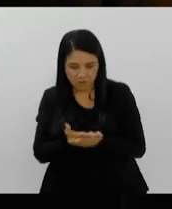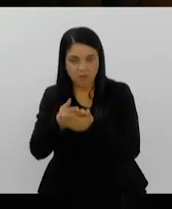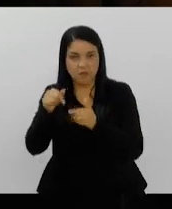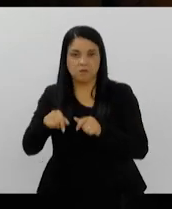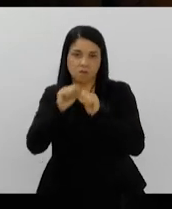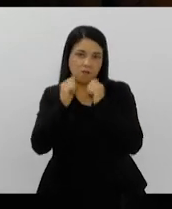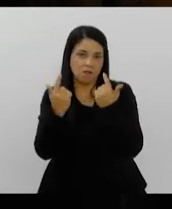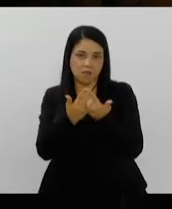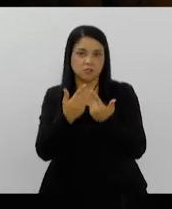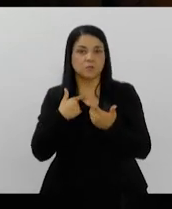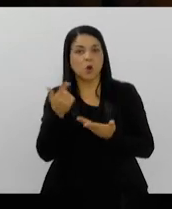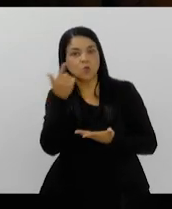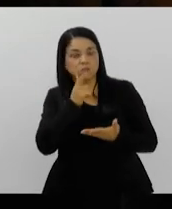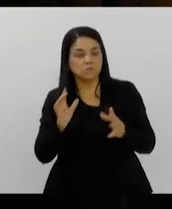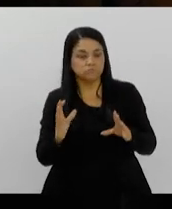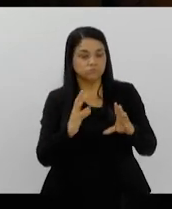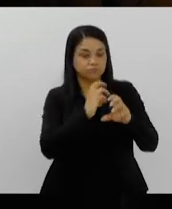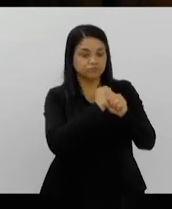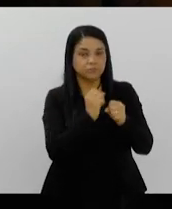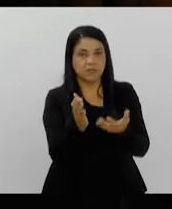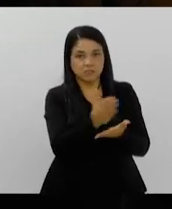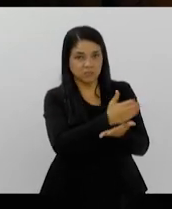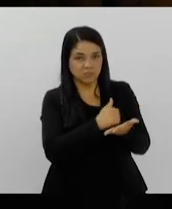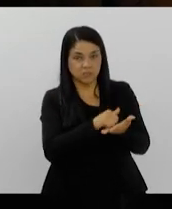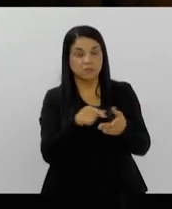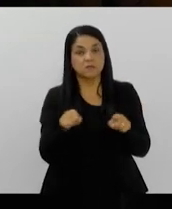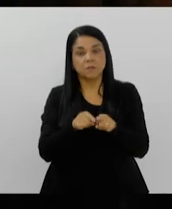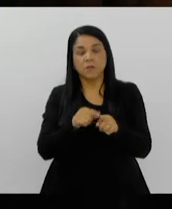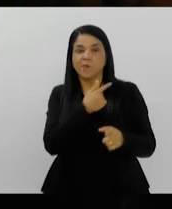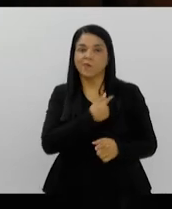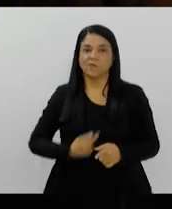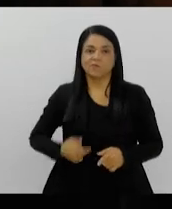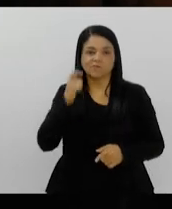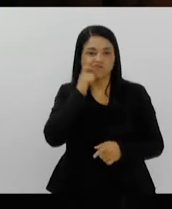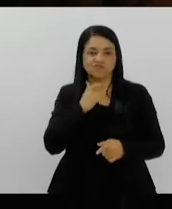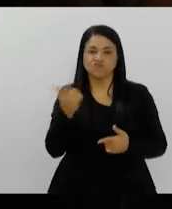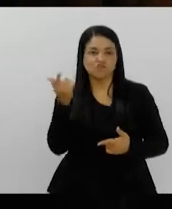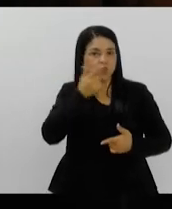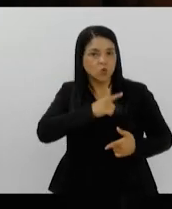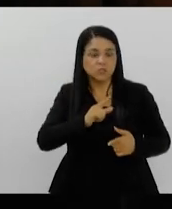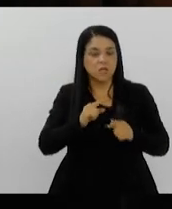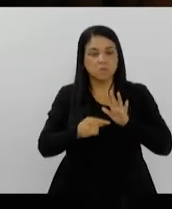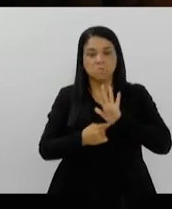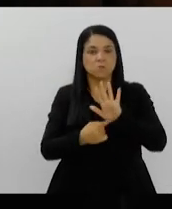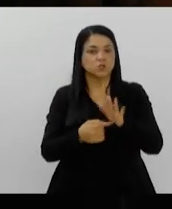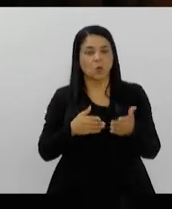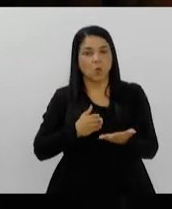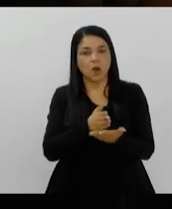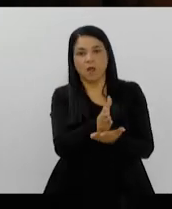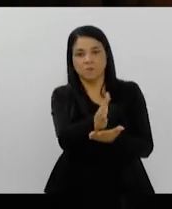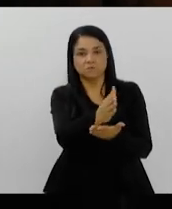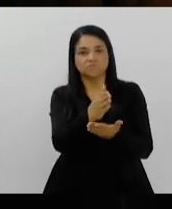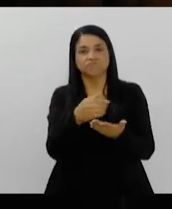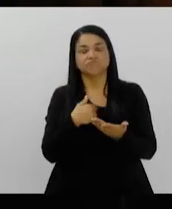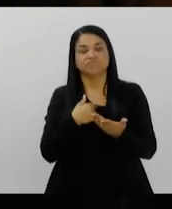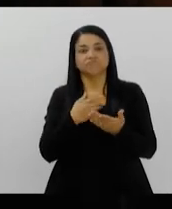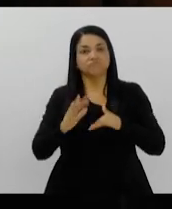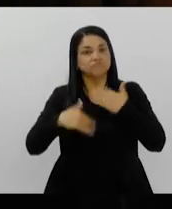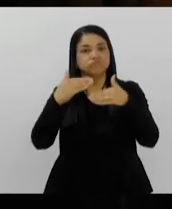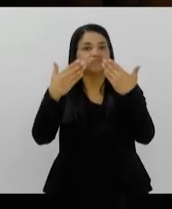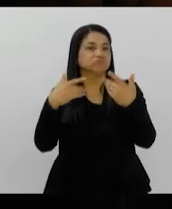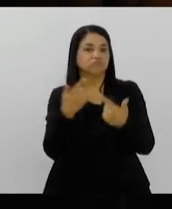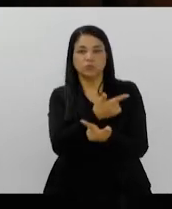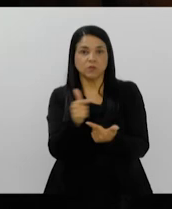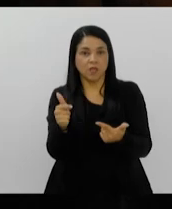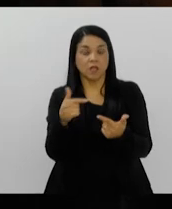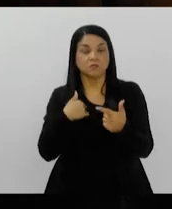o governo Cláudio Castro também tem sido incapaz de apontar um caminho de crescimento. Aliás, a gente olha